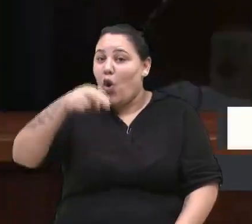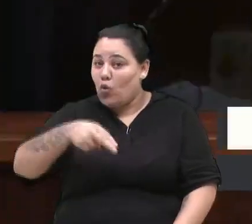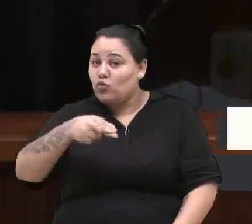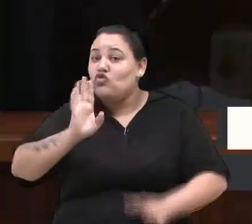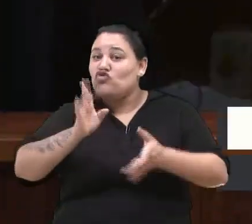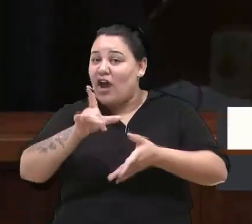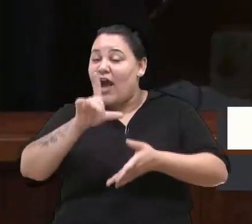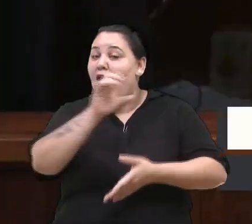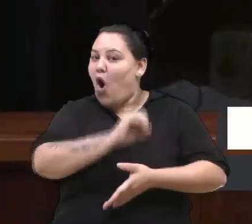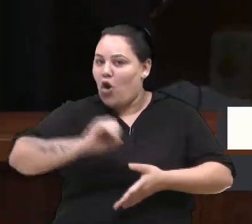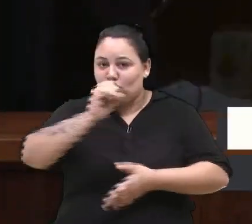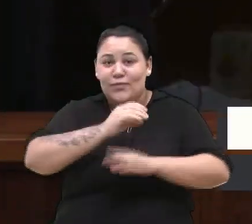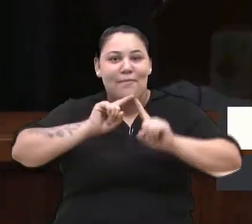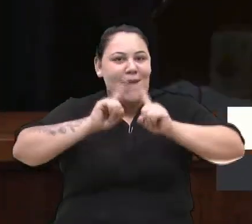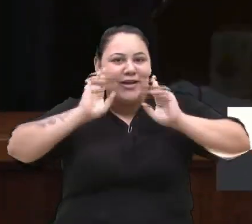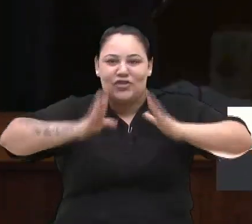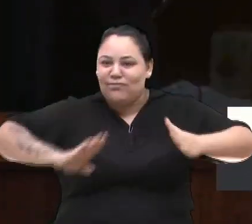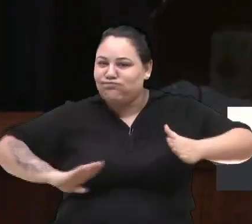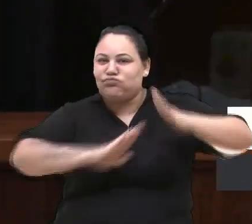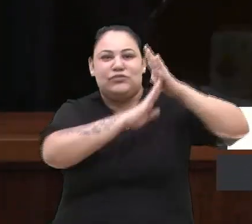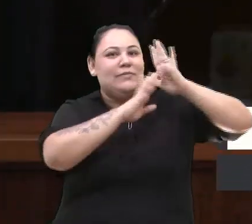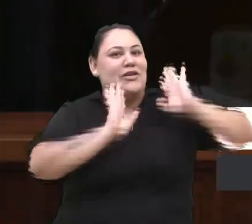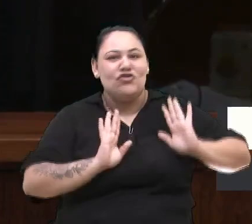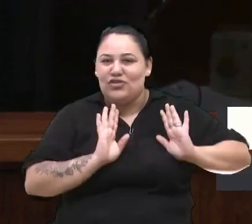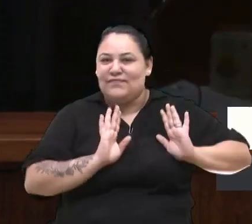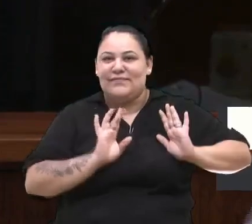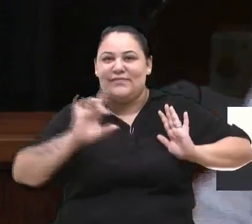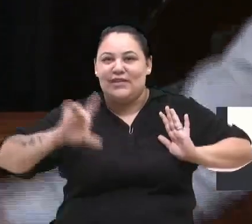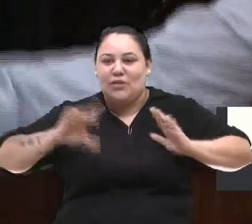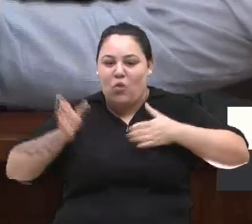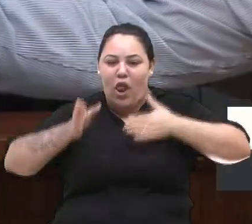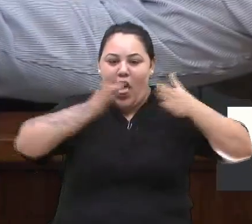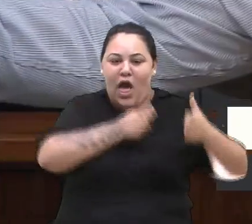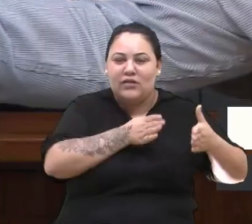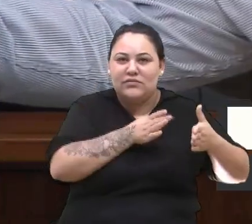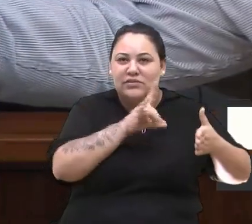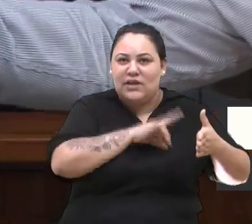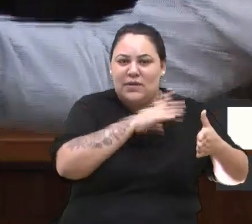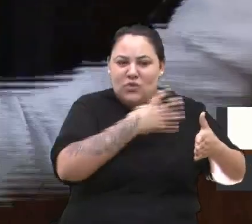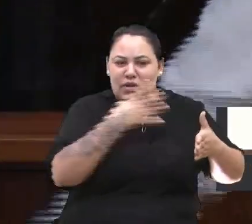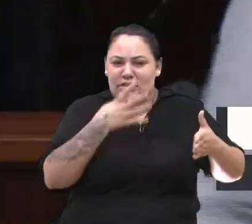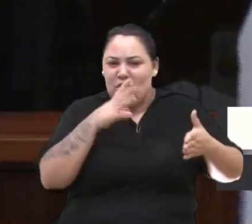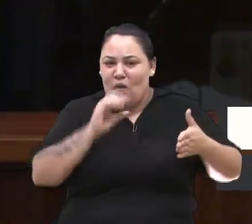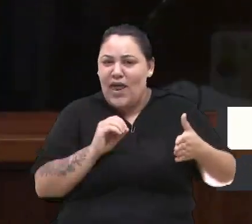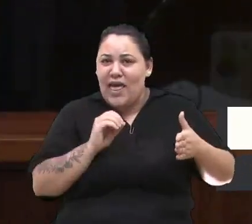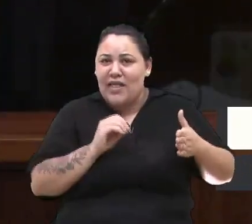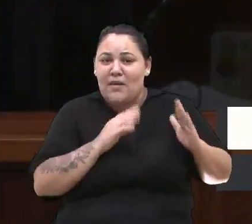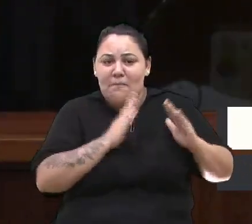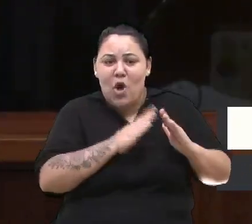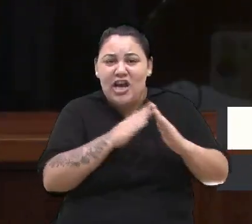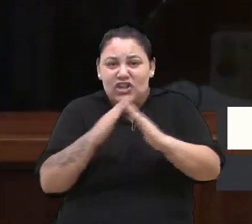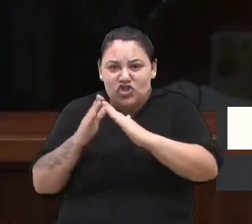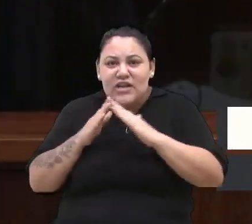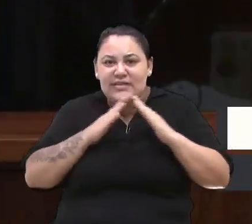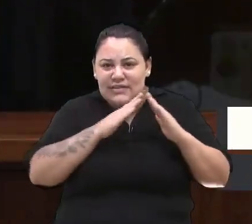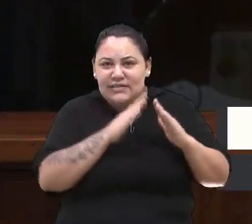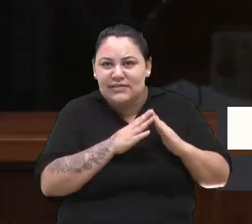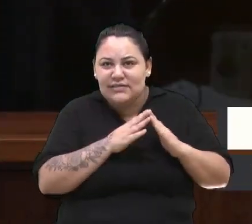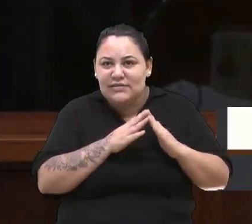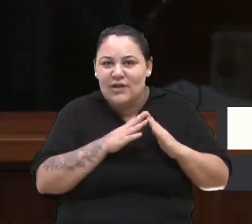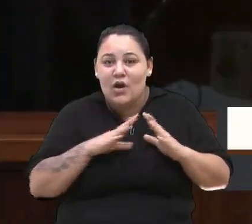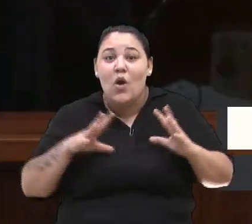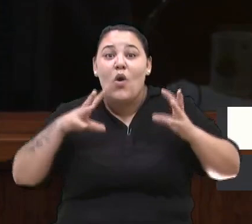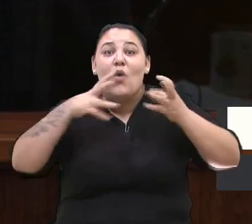ali no São Genaro, do lado do Beco, nós vamos ter mais 440? 440 moradias. A quantas